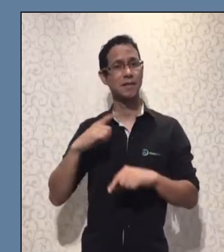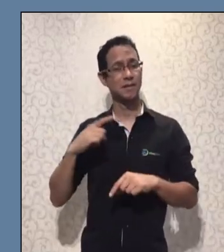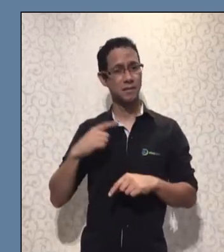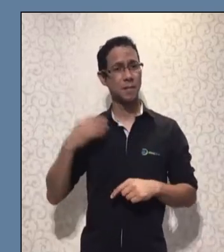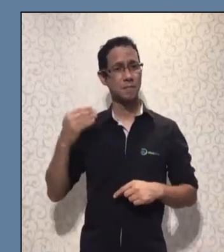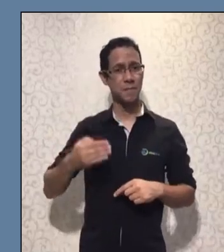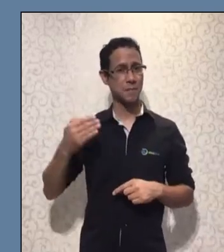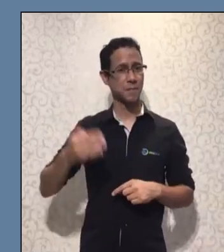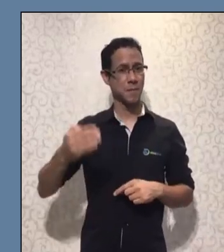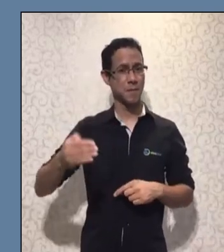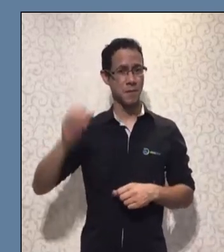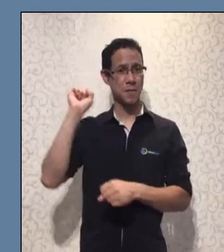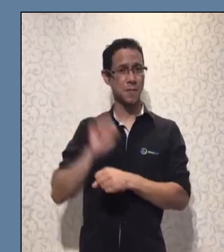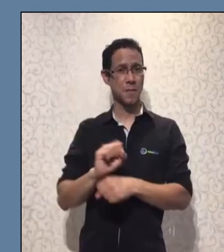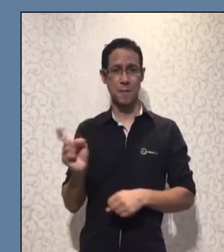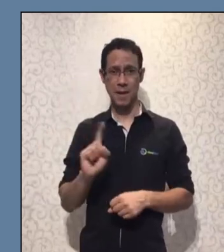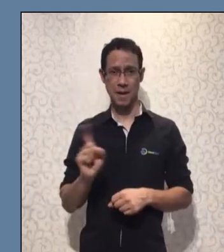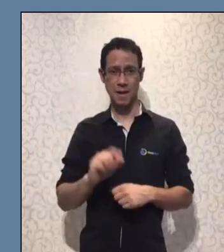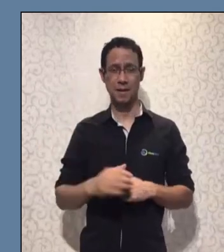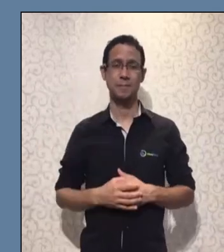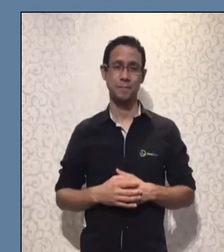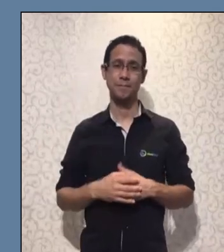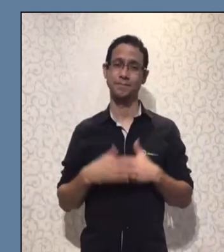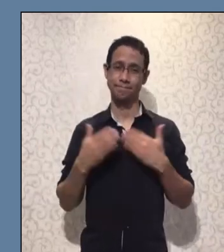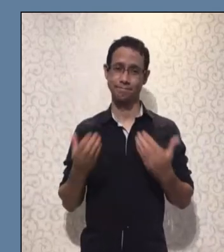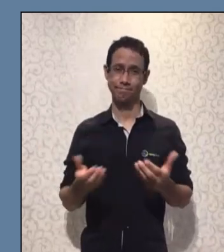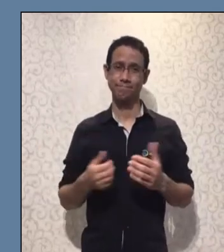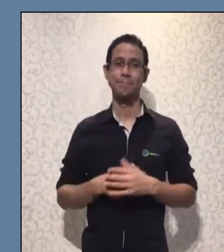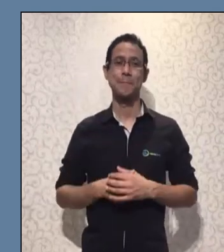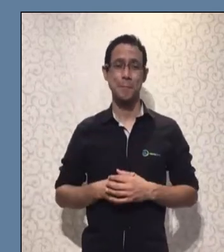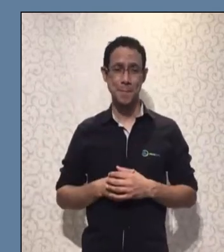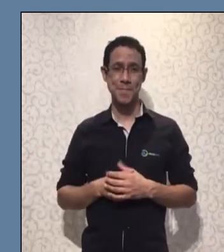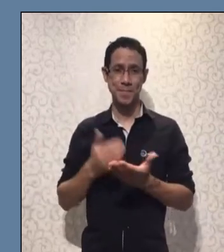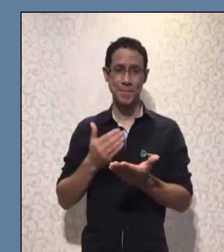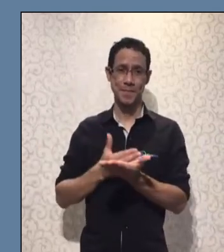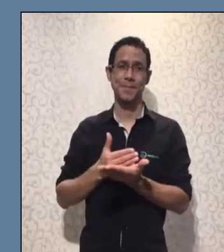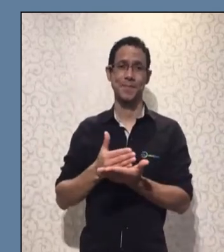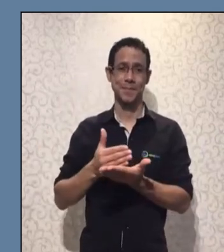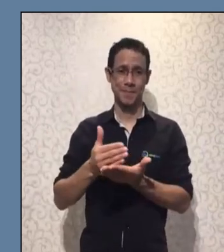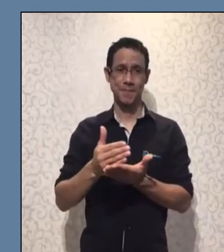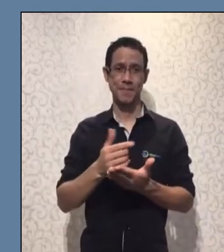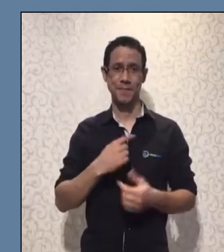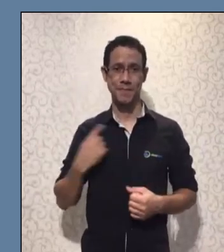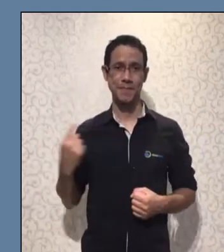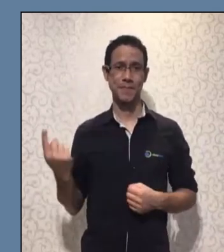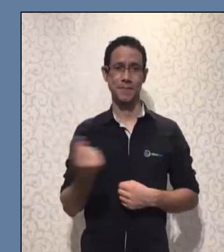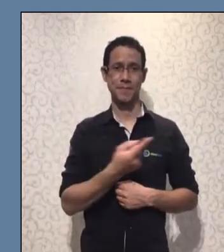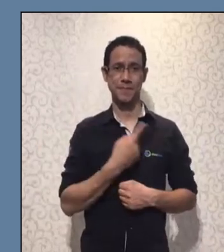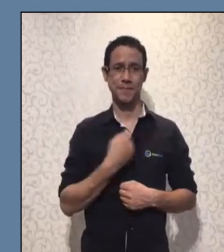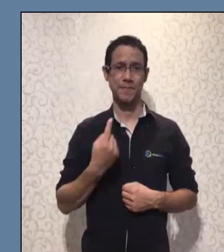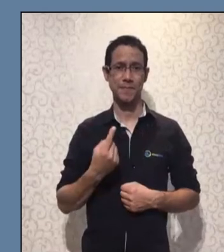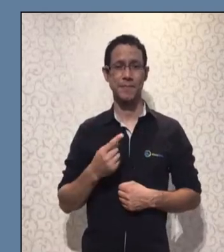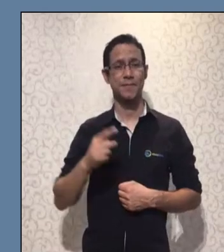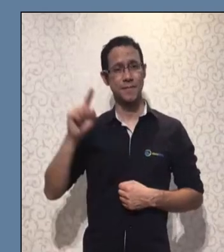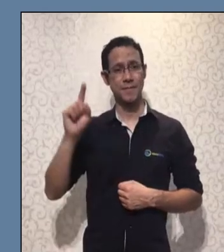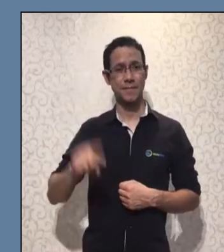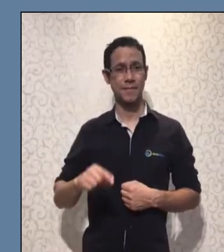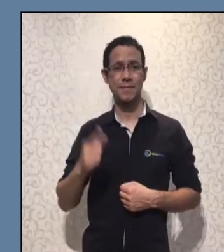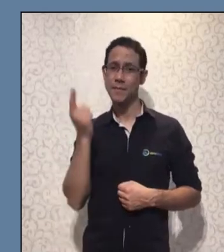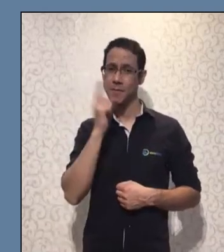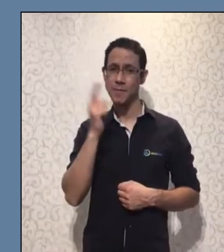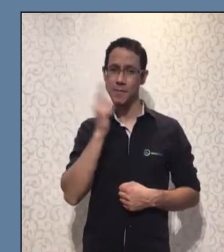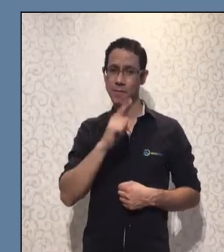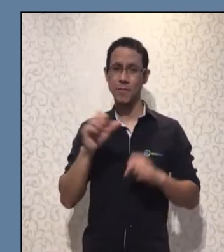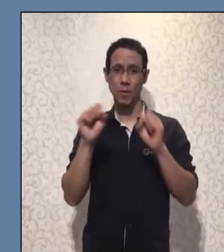alguma maneira, eu acho que o ponto inicial para nós, né, foi ter esse sistema